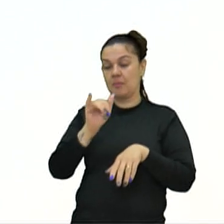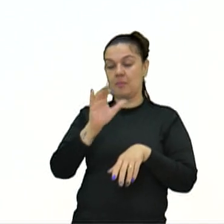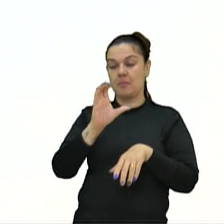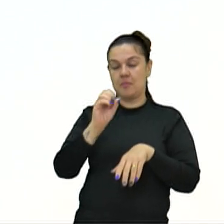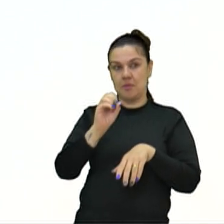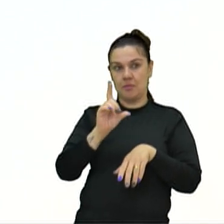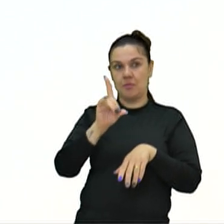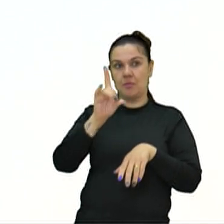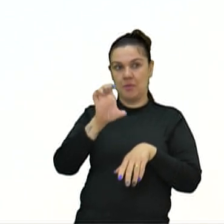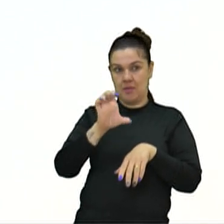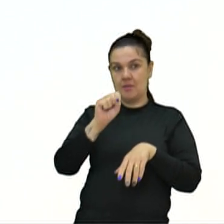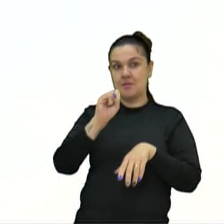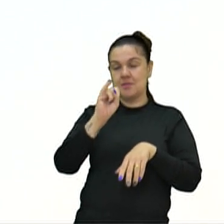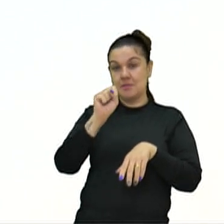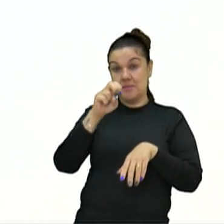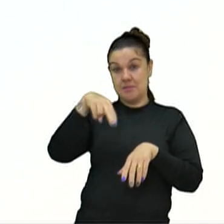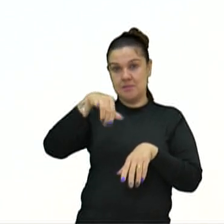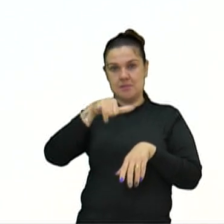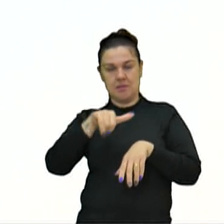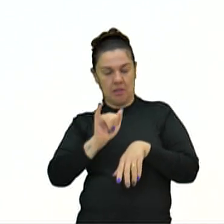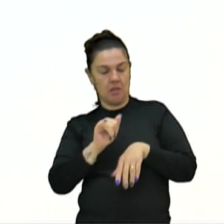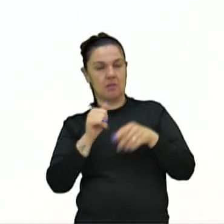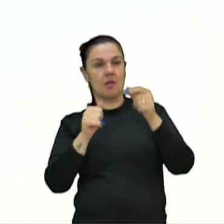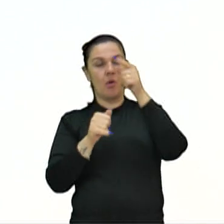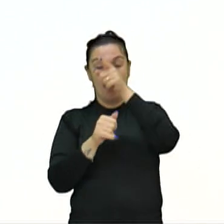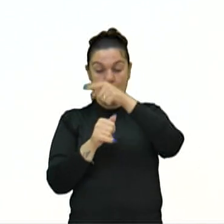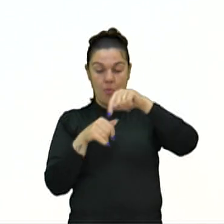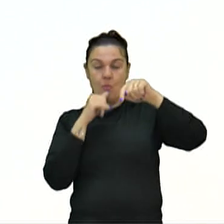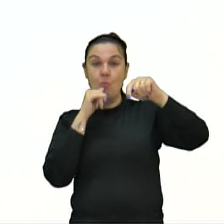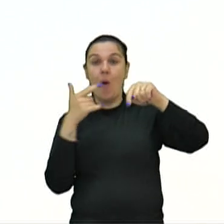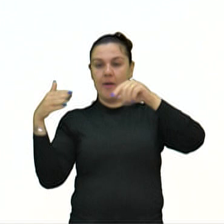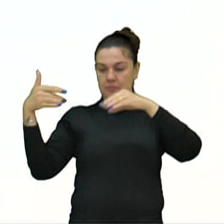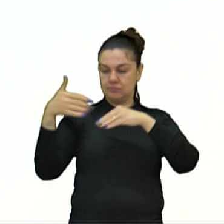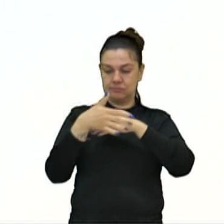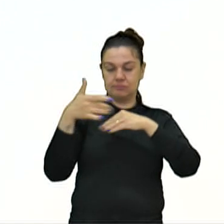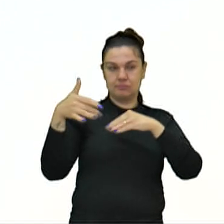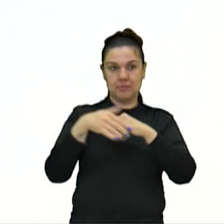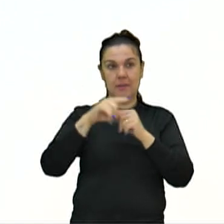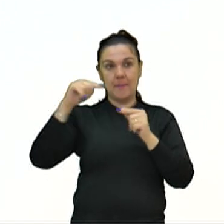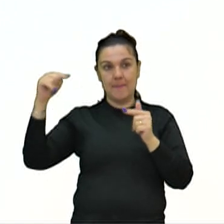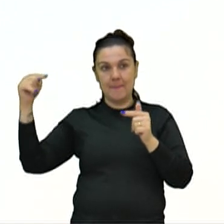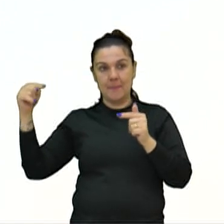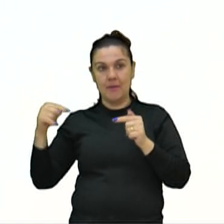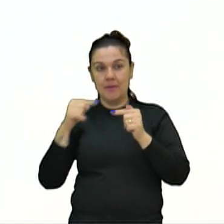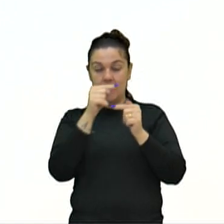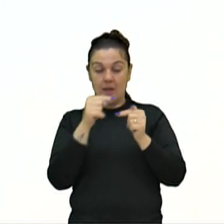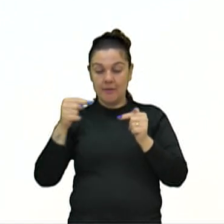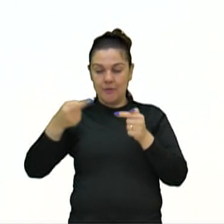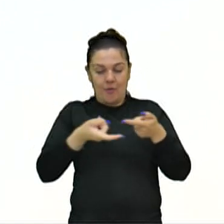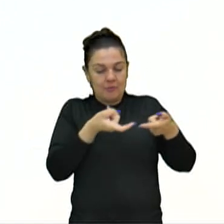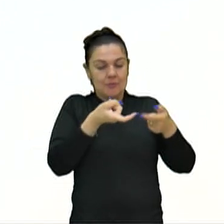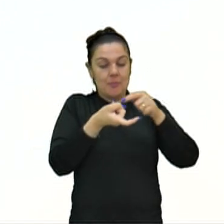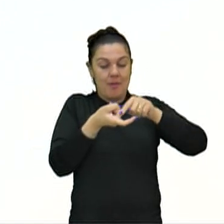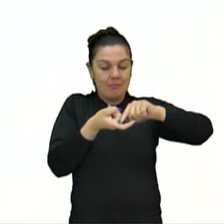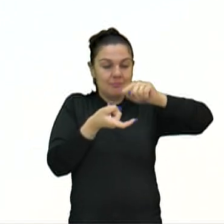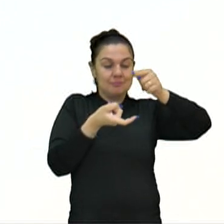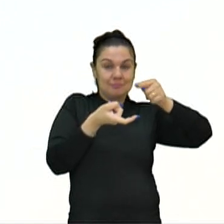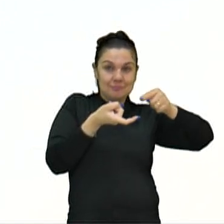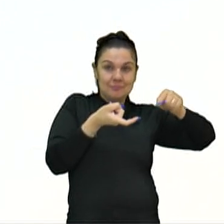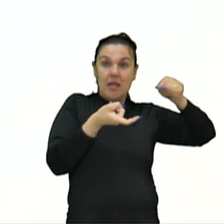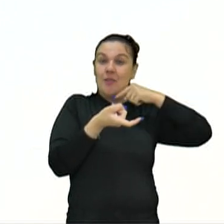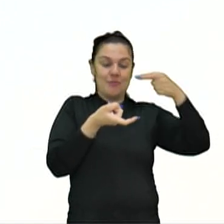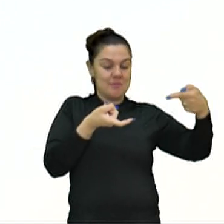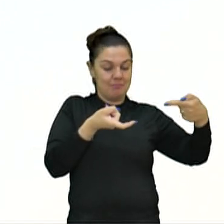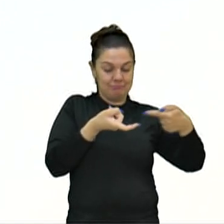ele entortou o bico dele para o ar conseguir entrar, mas os micro-organismos, eles acabavam ficando presos nesse cantinho aqui, eles não conseguiam chegar